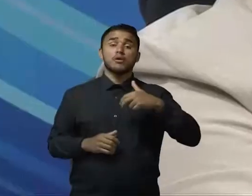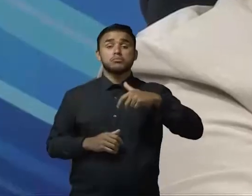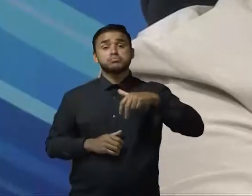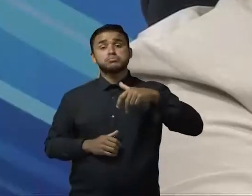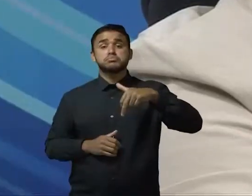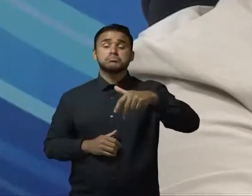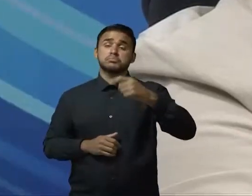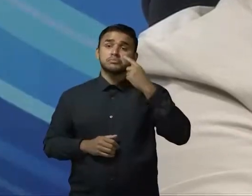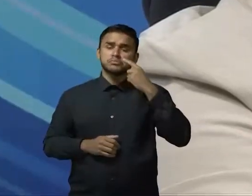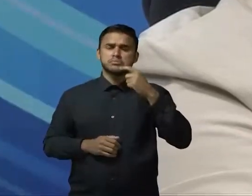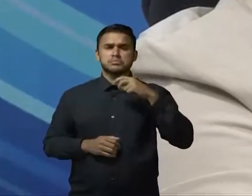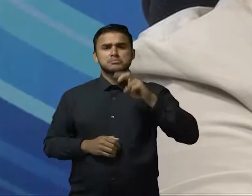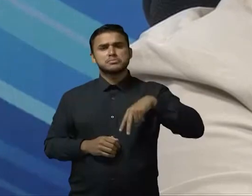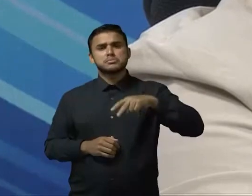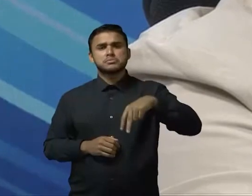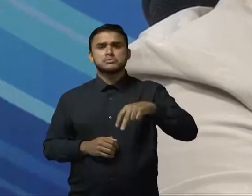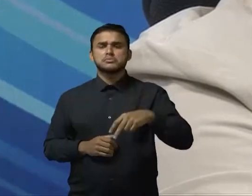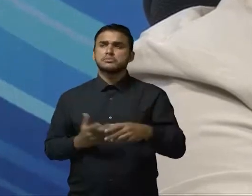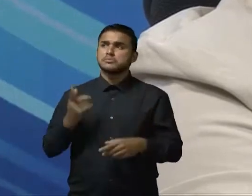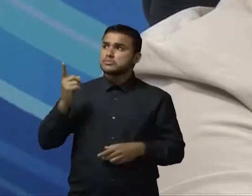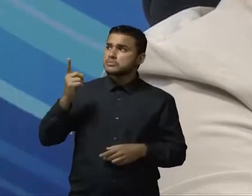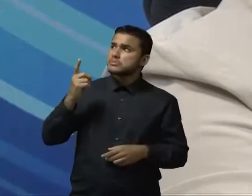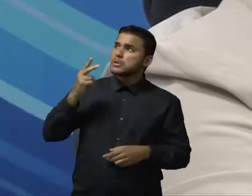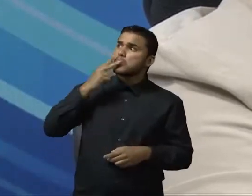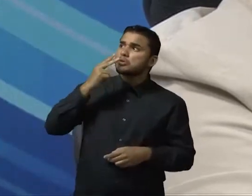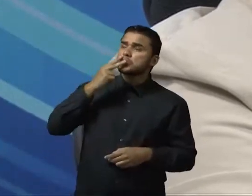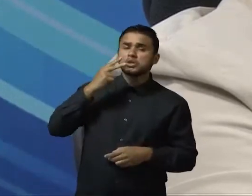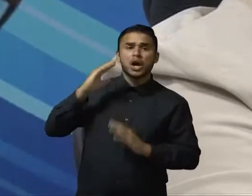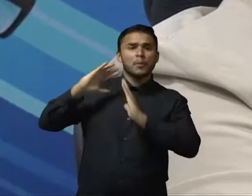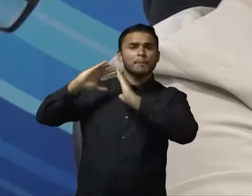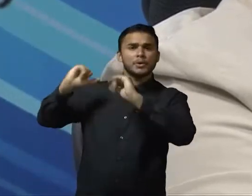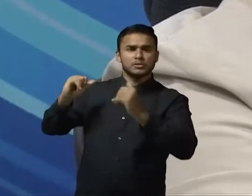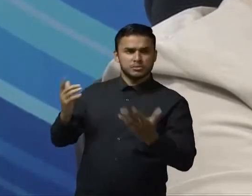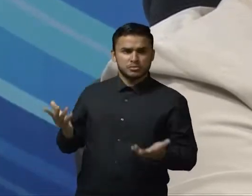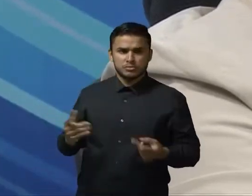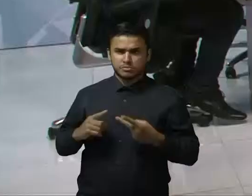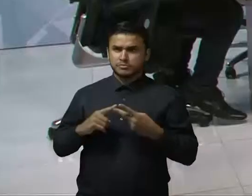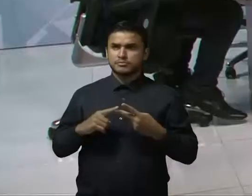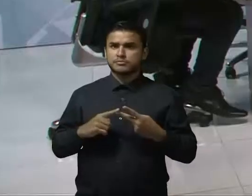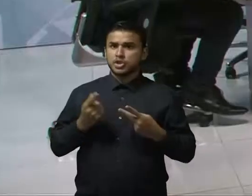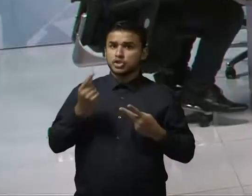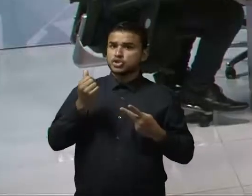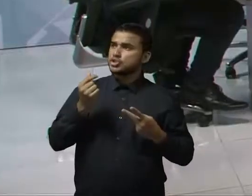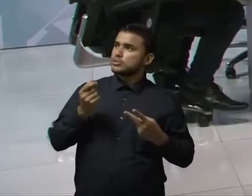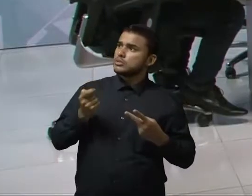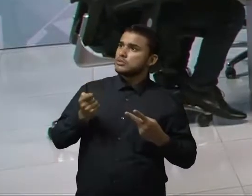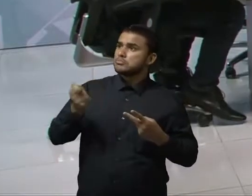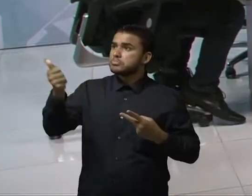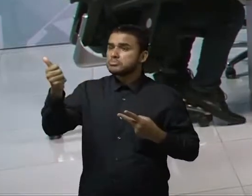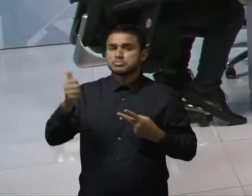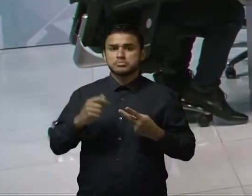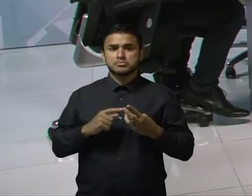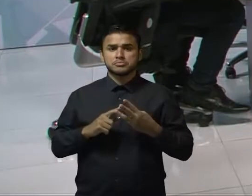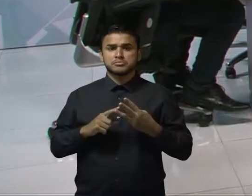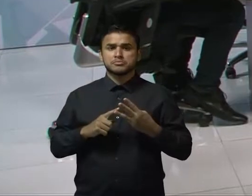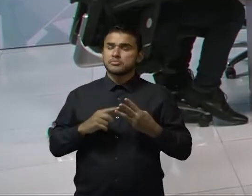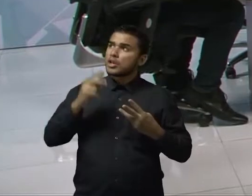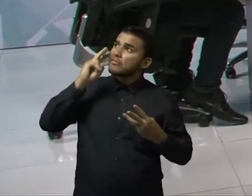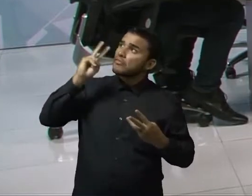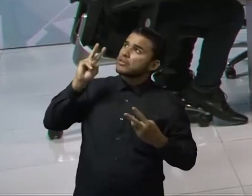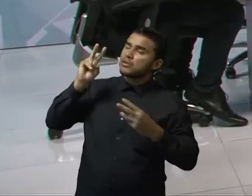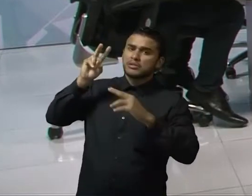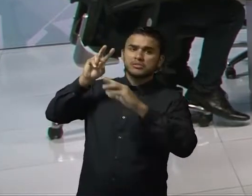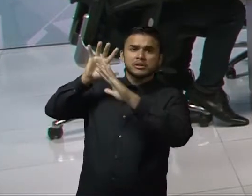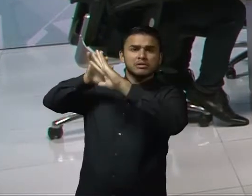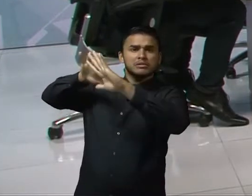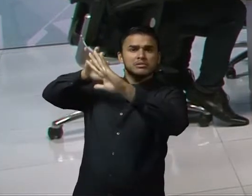os presidiários ficavam pedindo cigarro, ficavam pedindo dinheiro, né, enganchado naquelas grades.